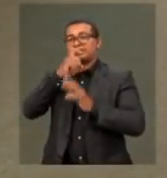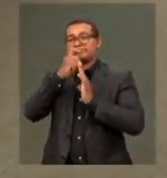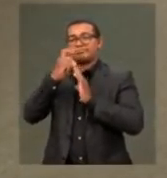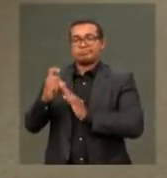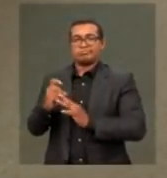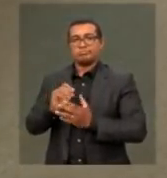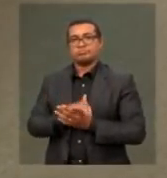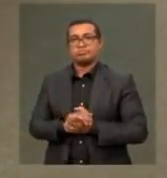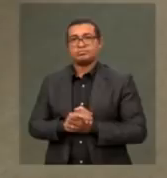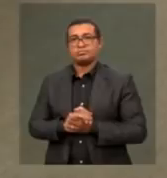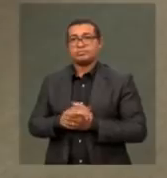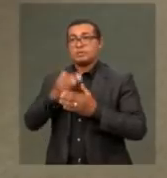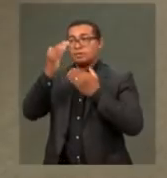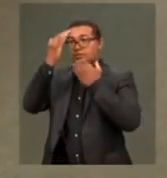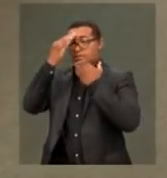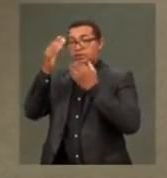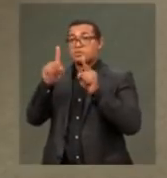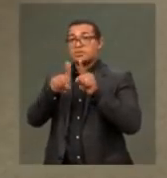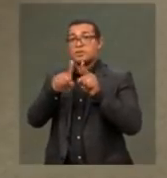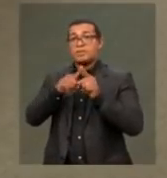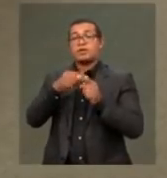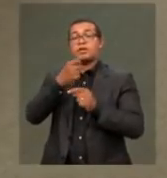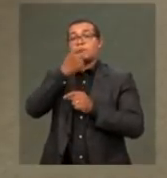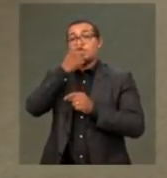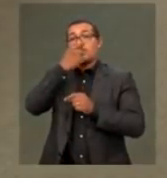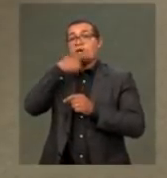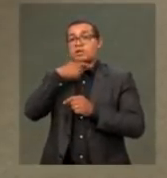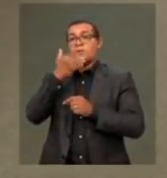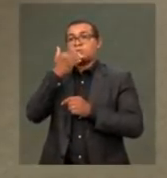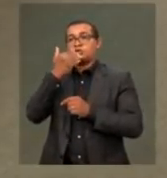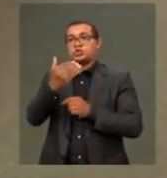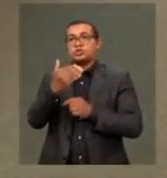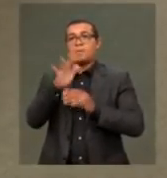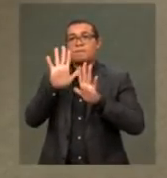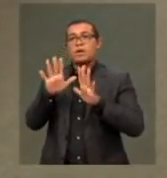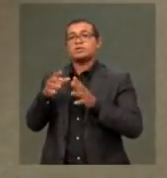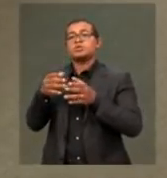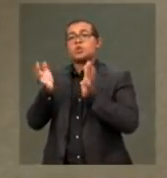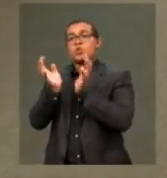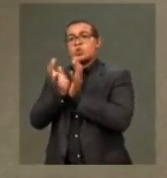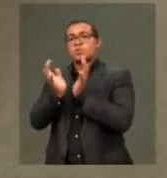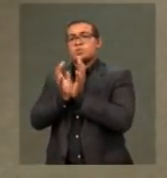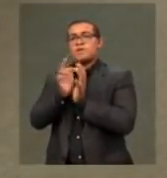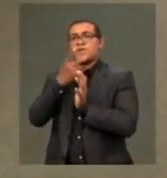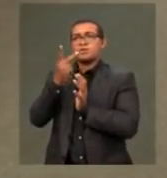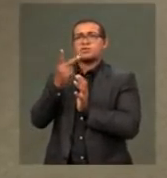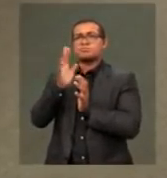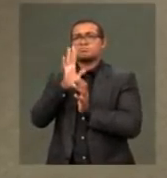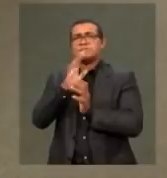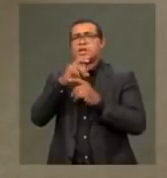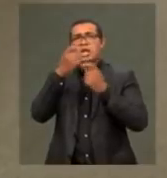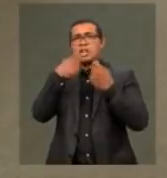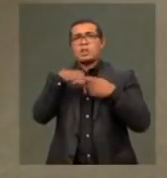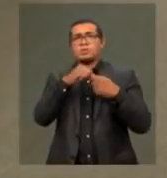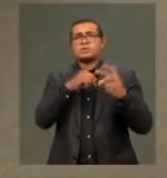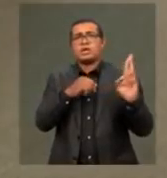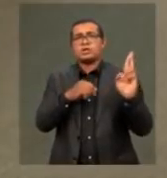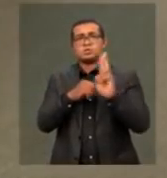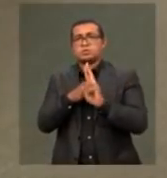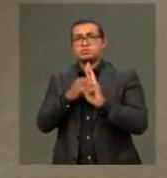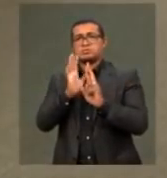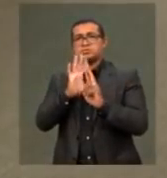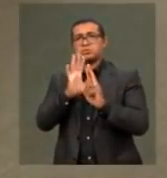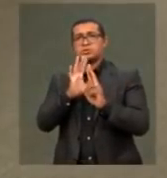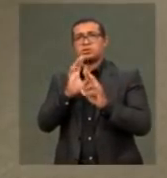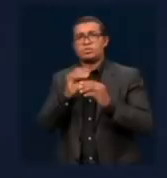candidatar e dell também pediu direito de resposta mas a comida a comissão editorial já considera que não houve ofensa à sua honra portanto seguimos com